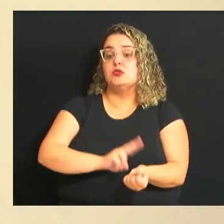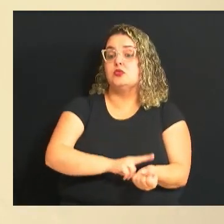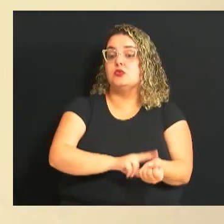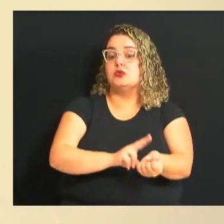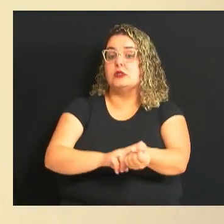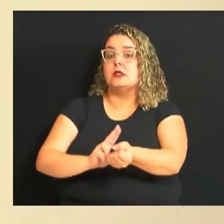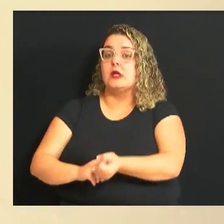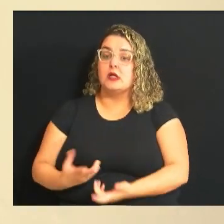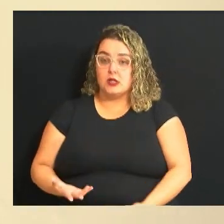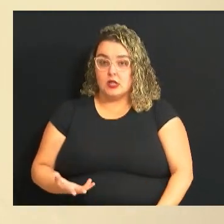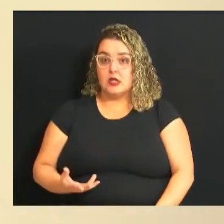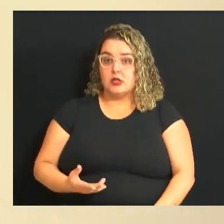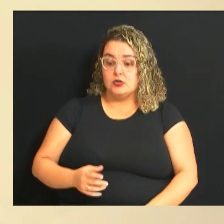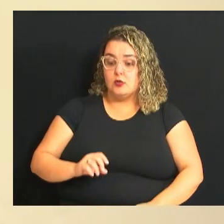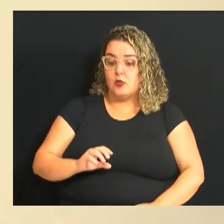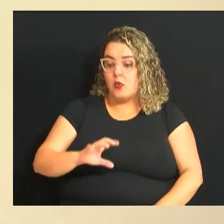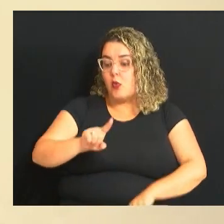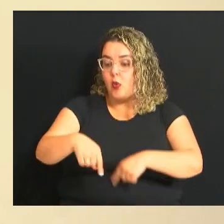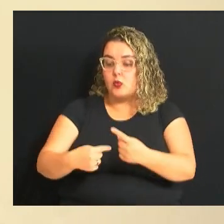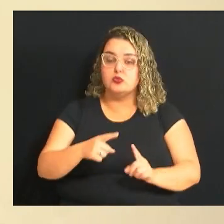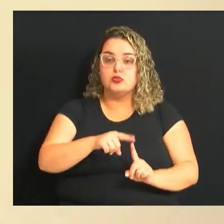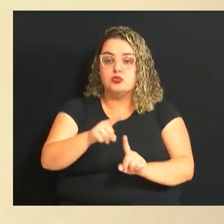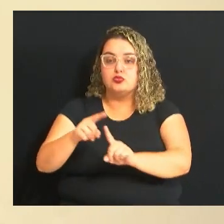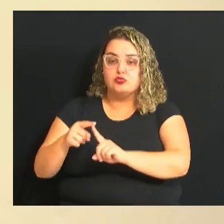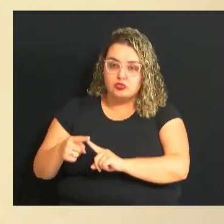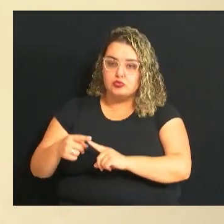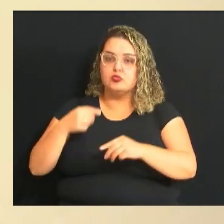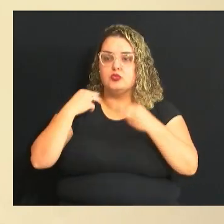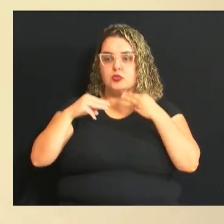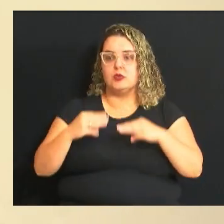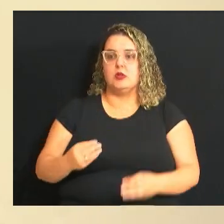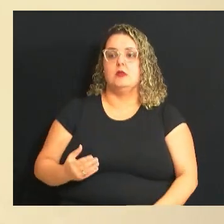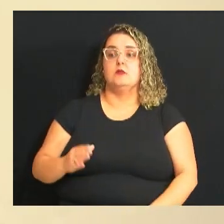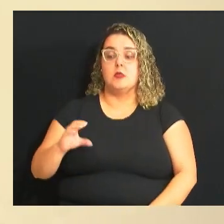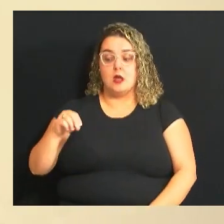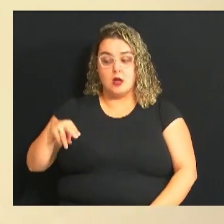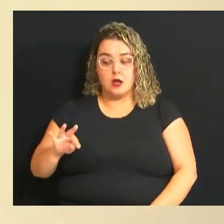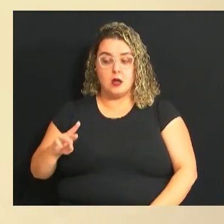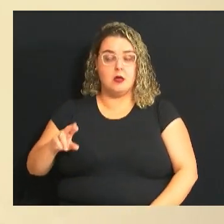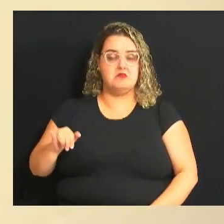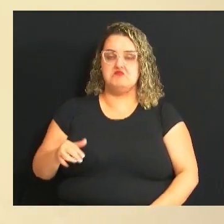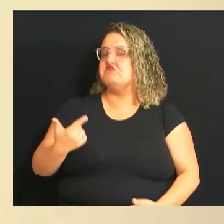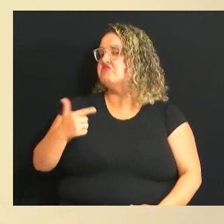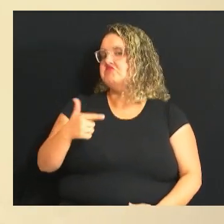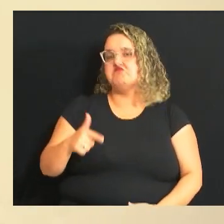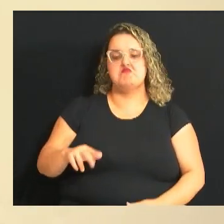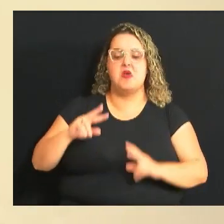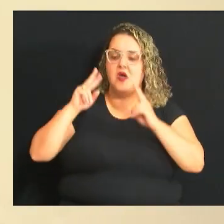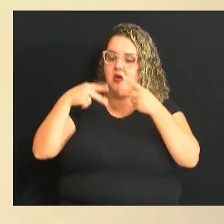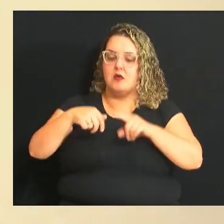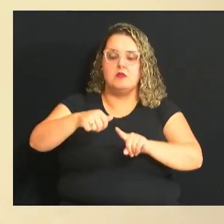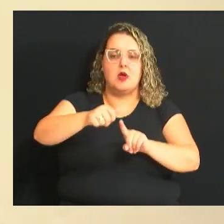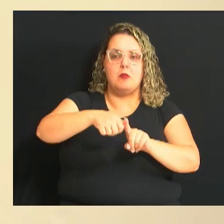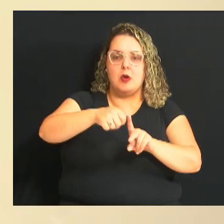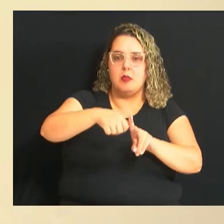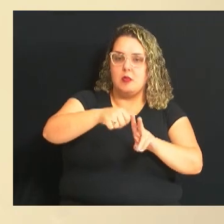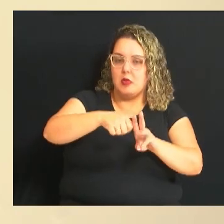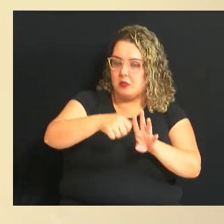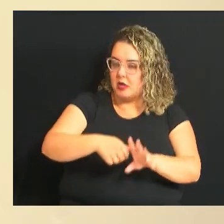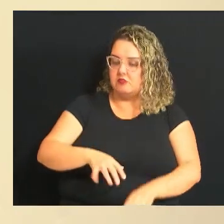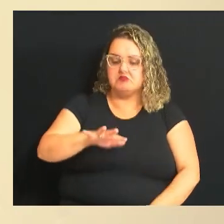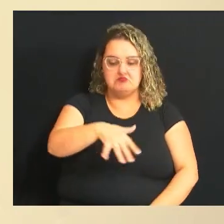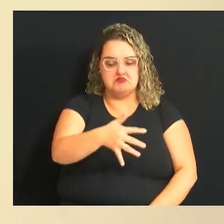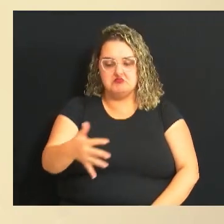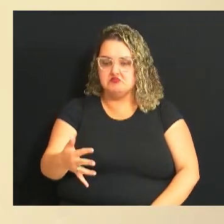de outros ritmos e a música country está presente em grandes festas mas não tem esse reconhecimento no nosso calendário não tem esse reconhecimento